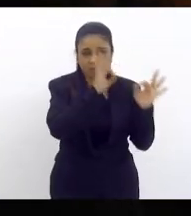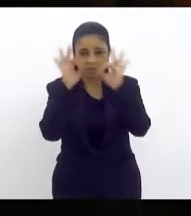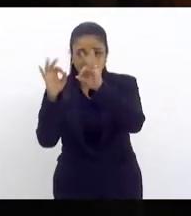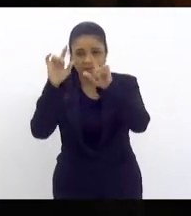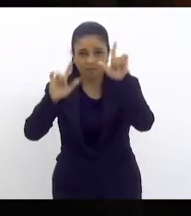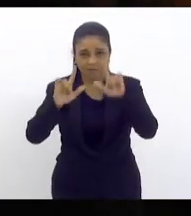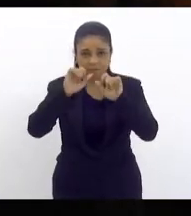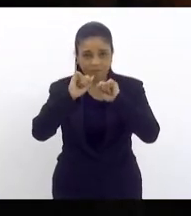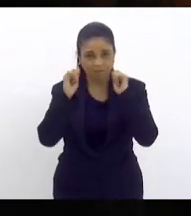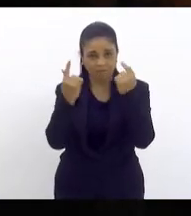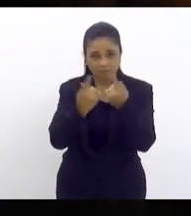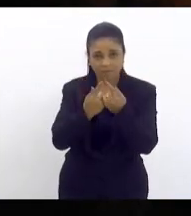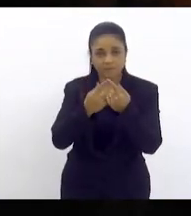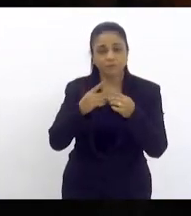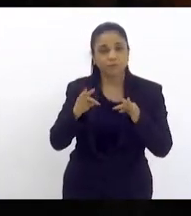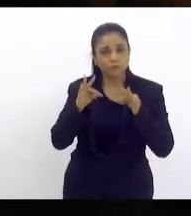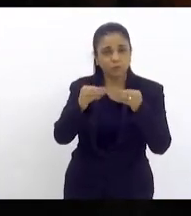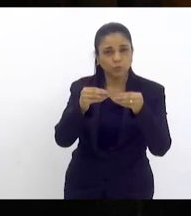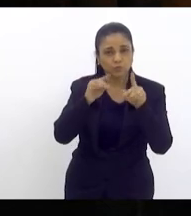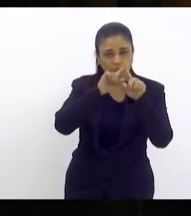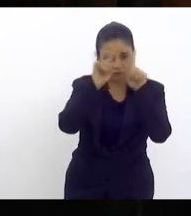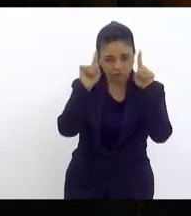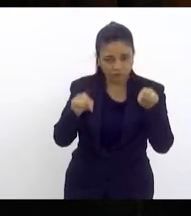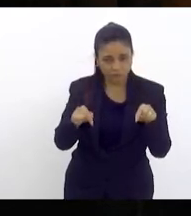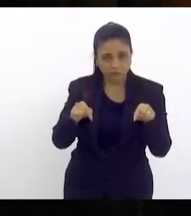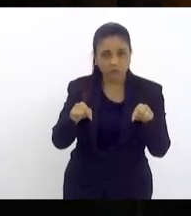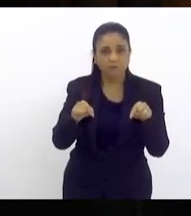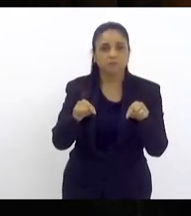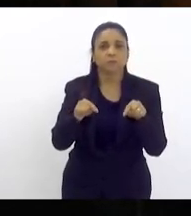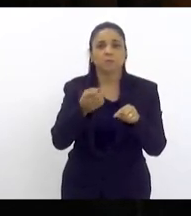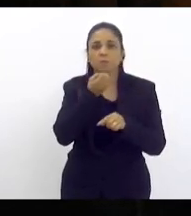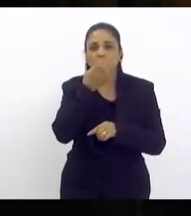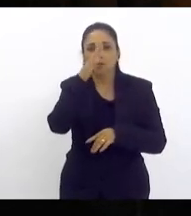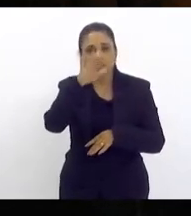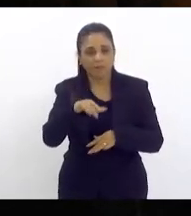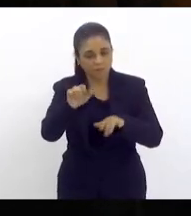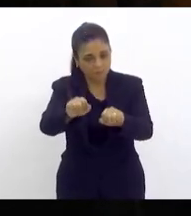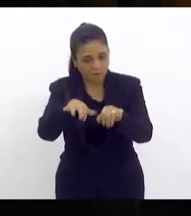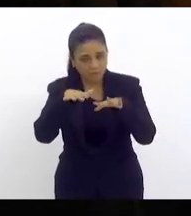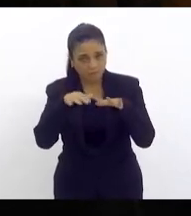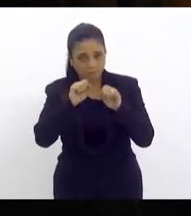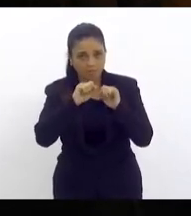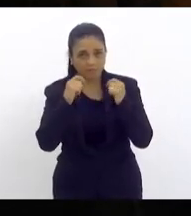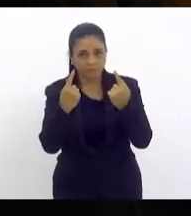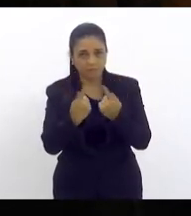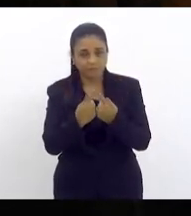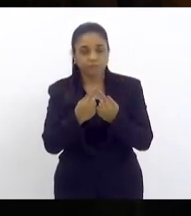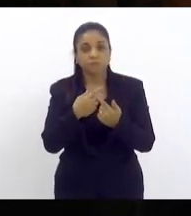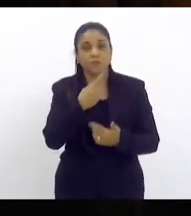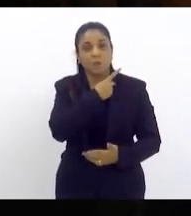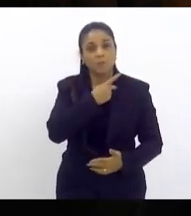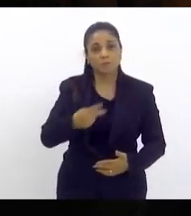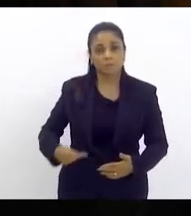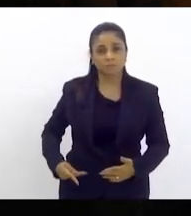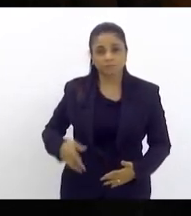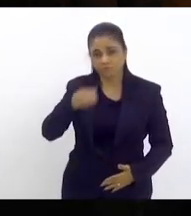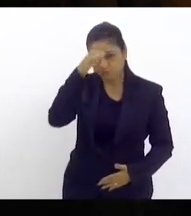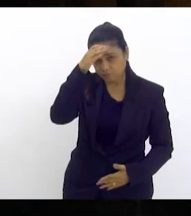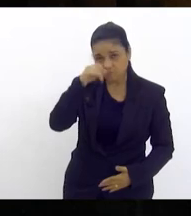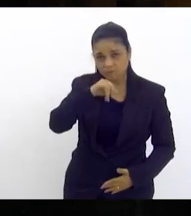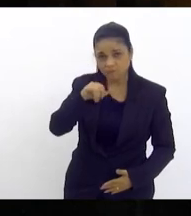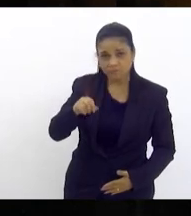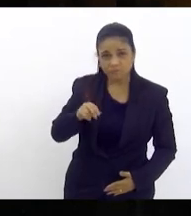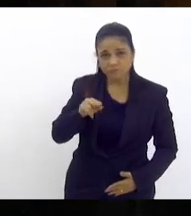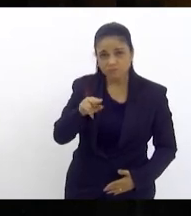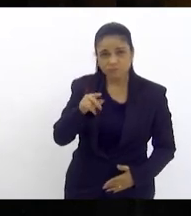alerj boa tarde a todos os funcionários que ainda estão na Assembleia Legislativa Presidente tia Ju vim aqui para poder